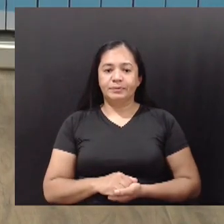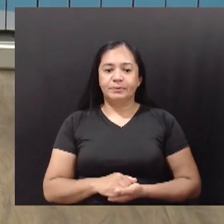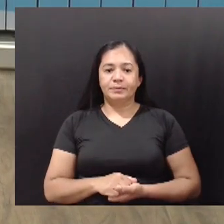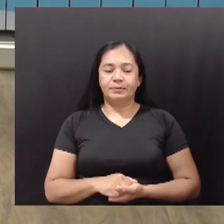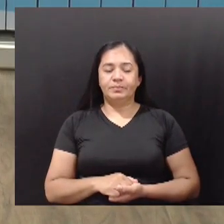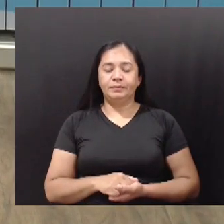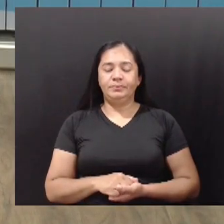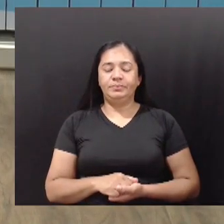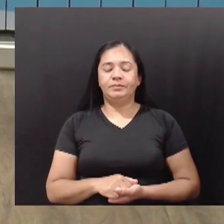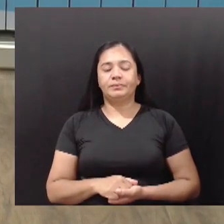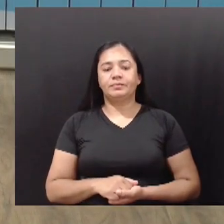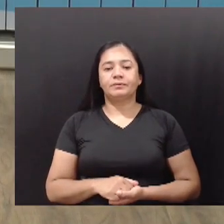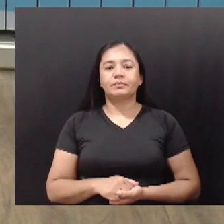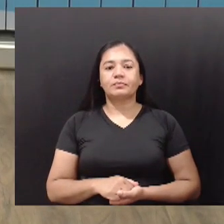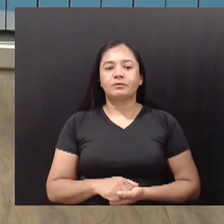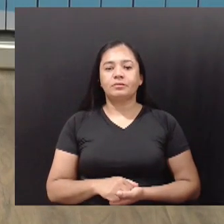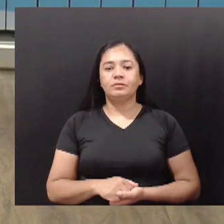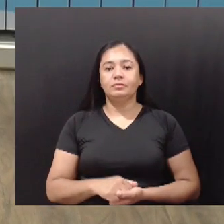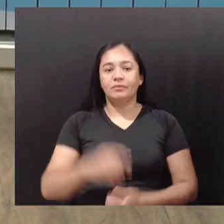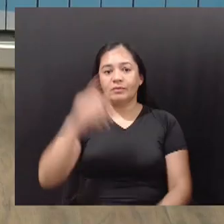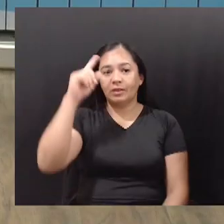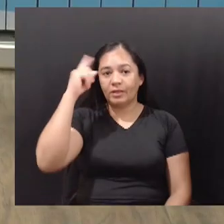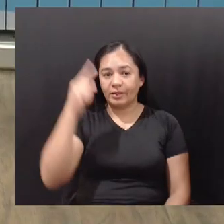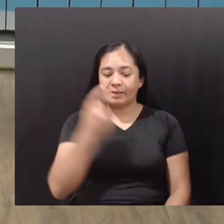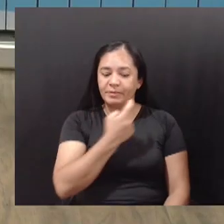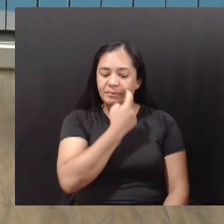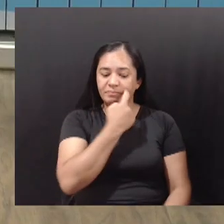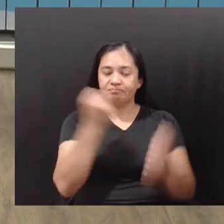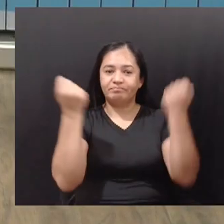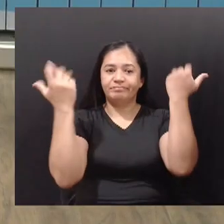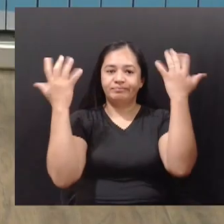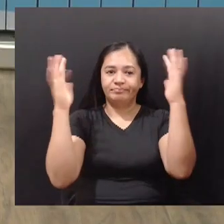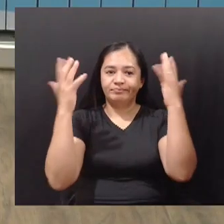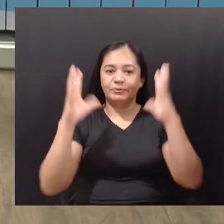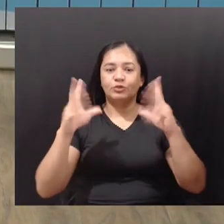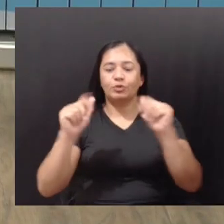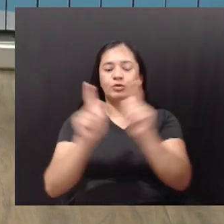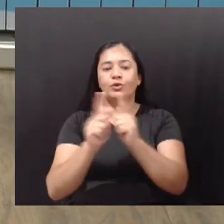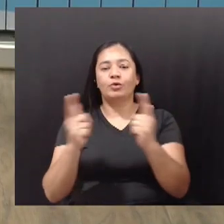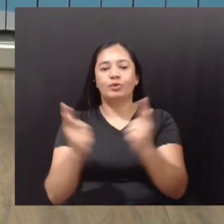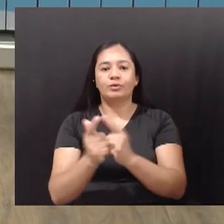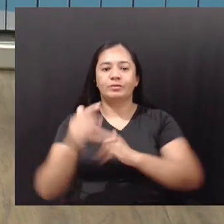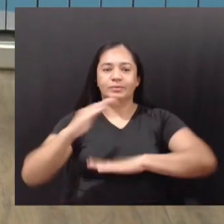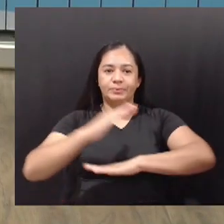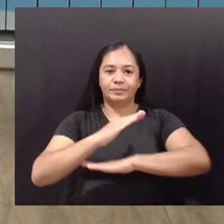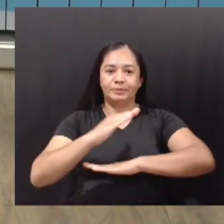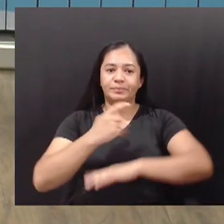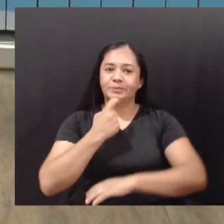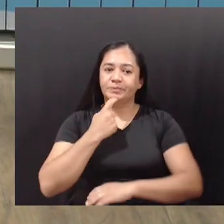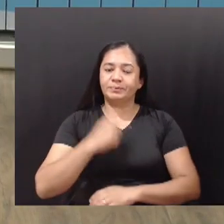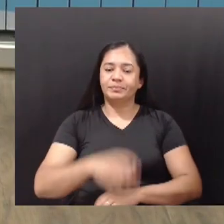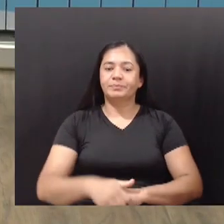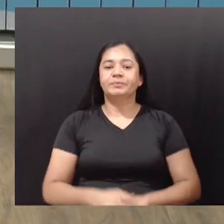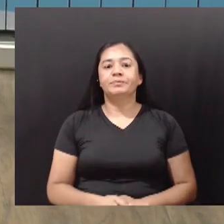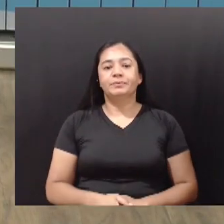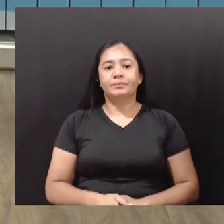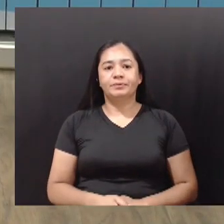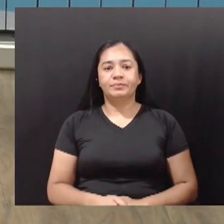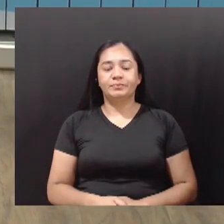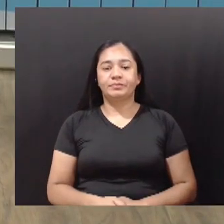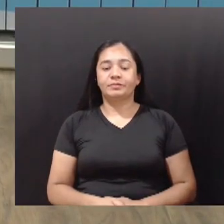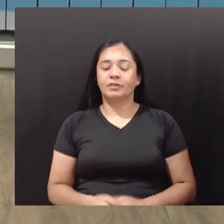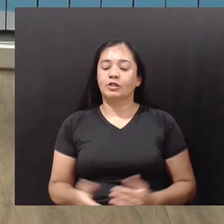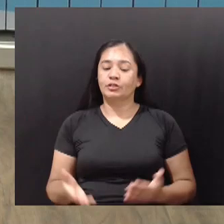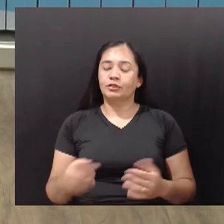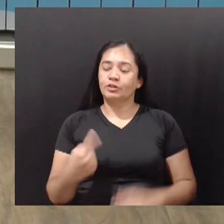Parabéns então a Mirna Abreu e toda a equipe da TV Câmara Campinas por esta premiação. Bom, a gente segue aqui com o Jornal